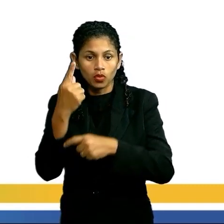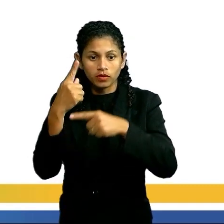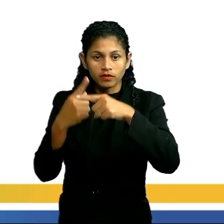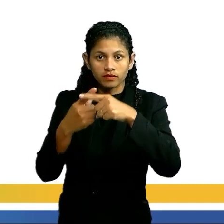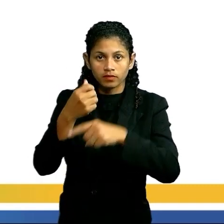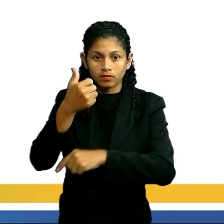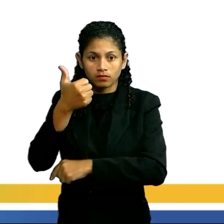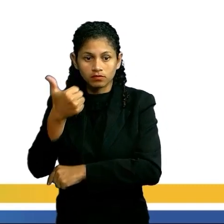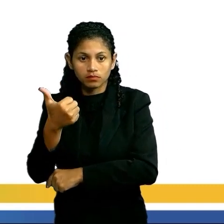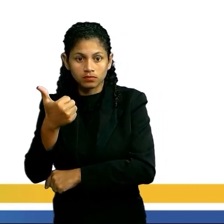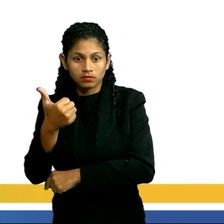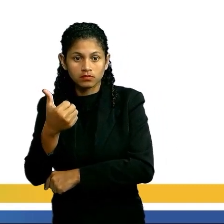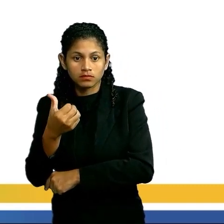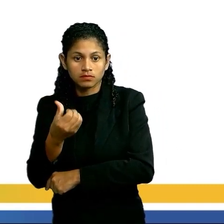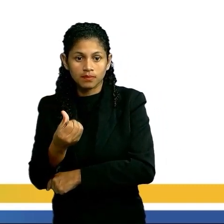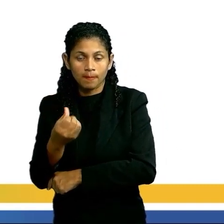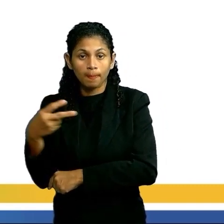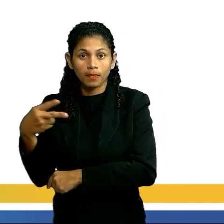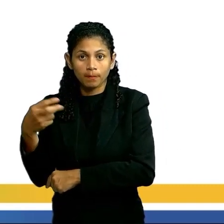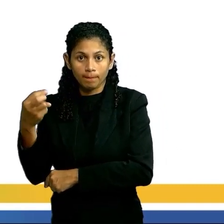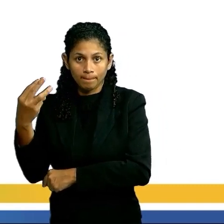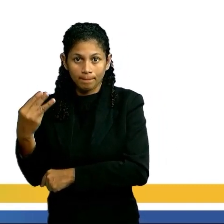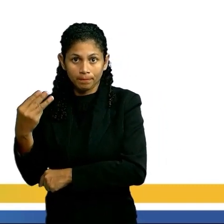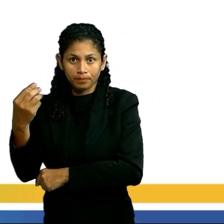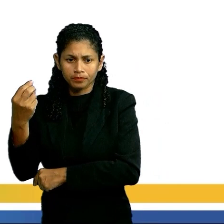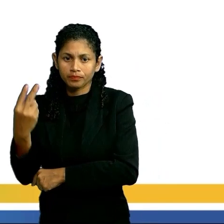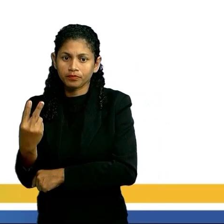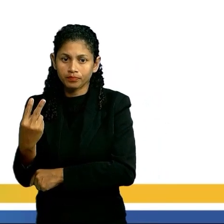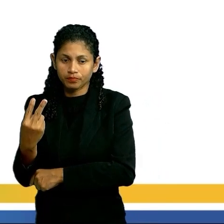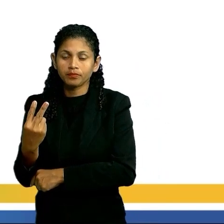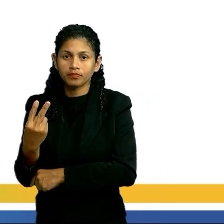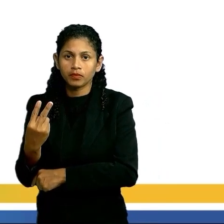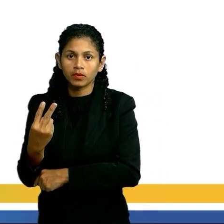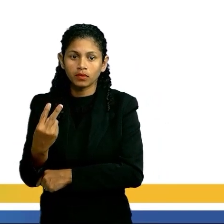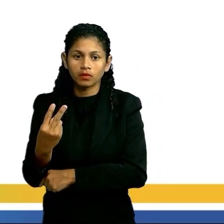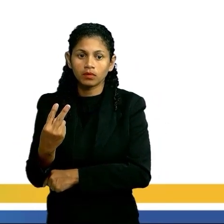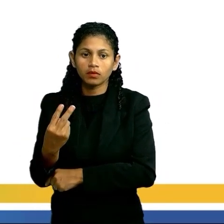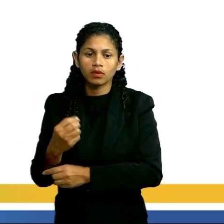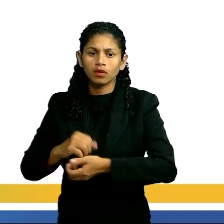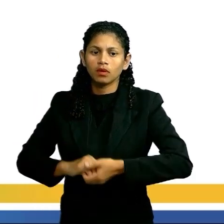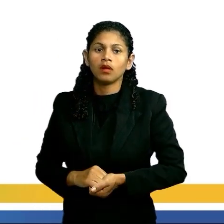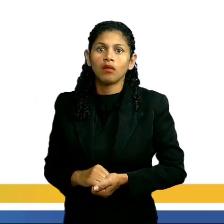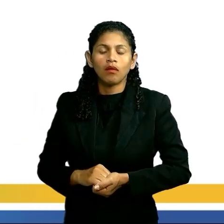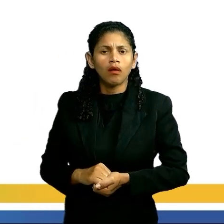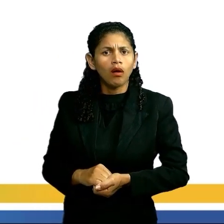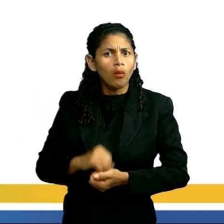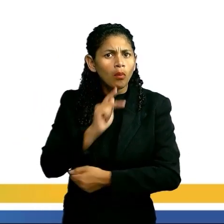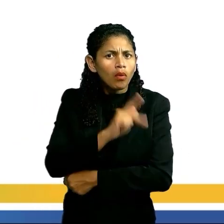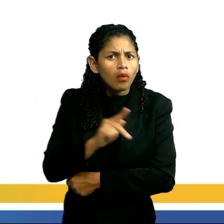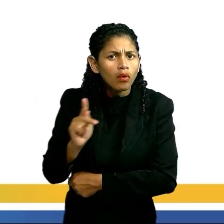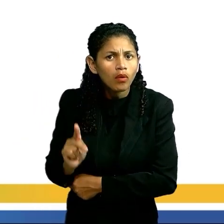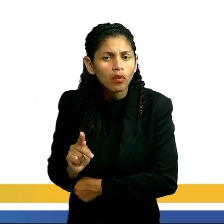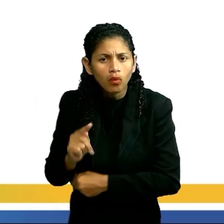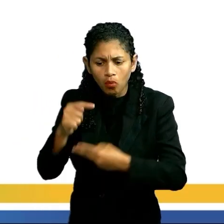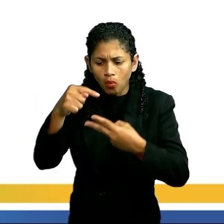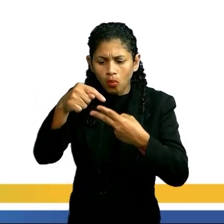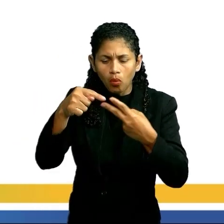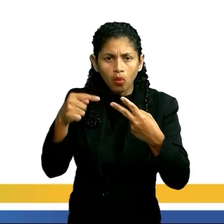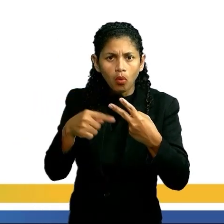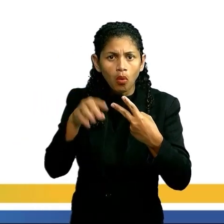vezes 16, 32. Ah, professor, então quer dizer que 2 oxigênio pesa 32 gramas?